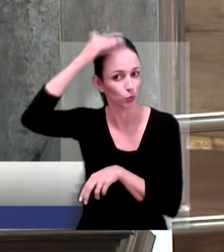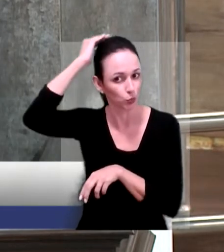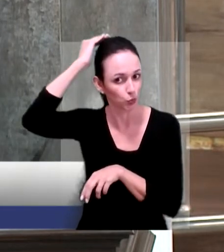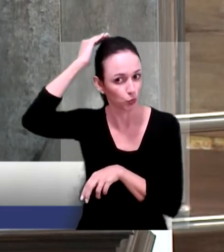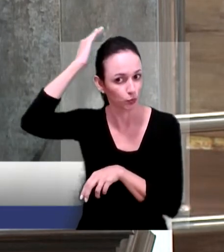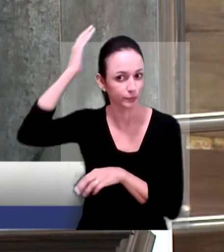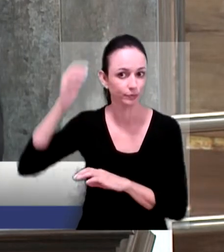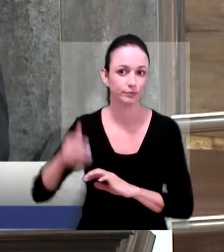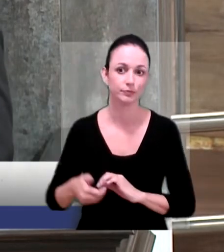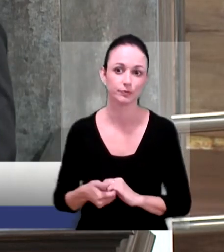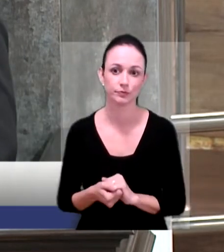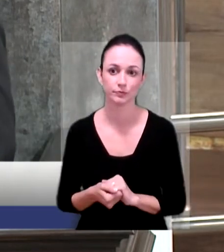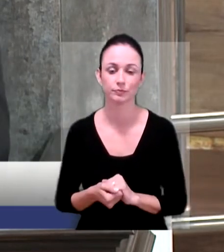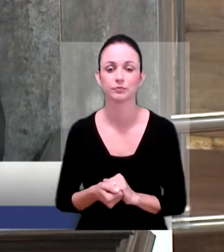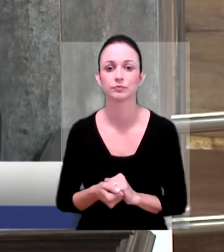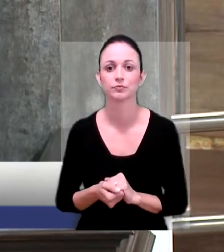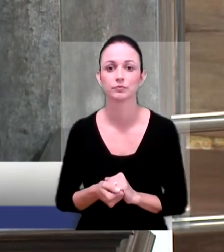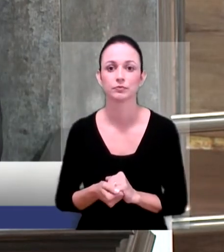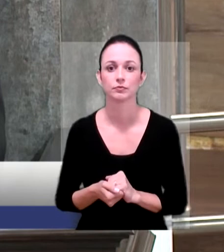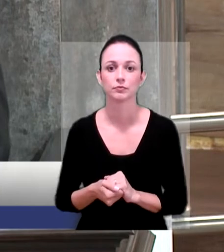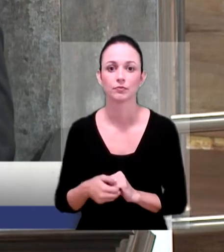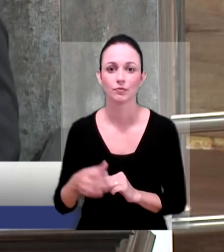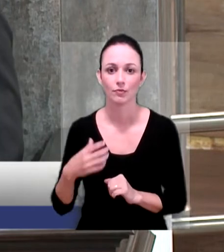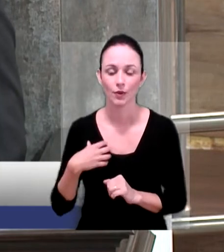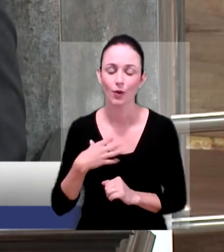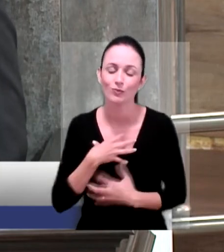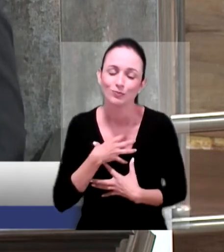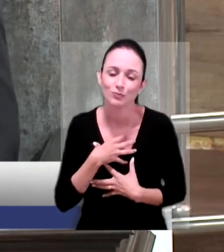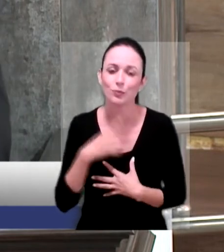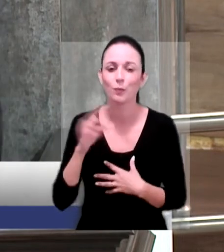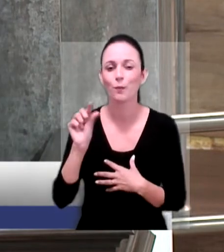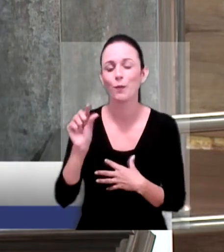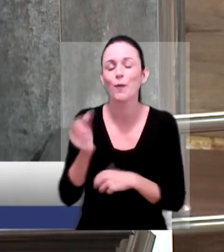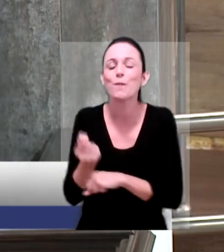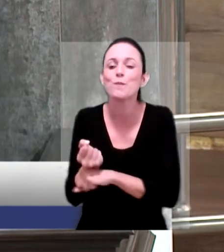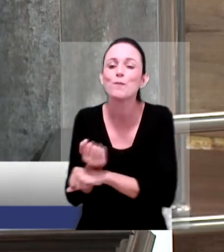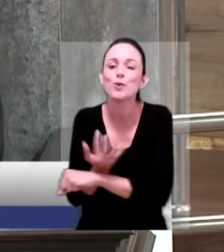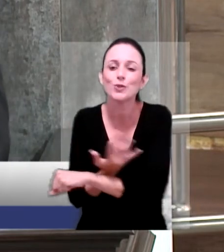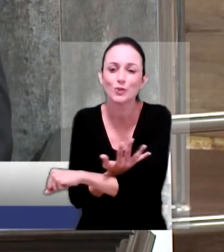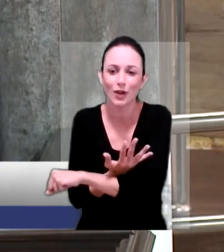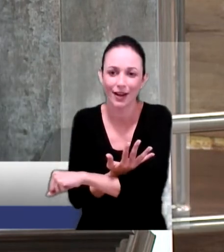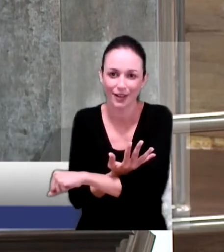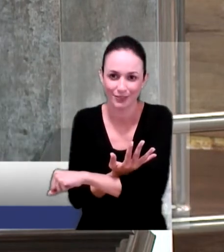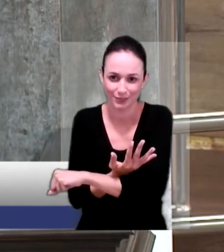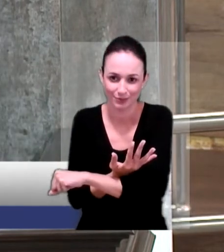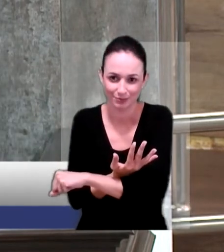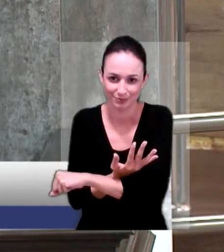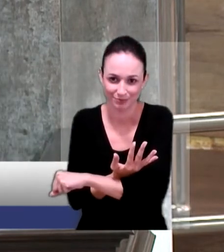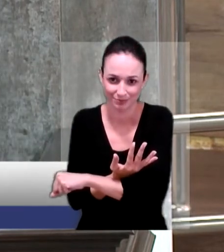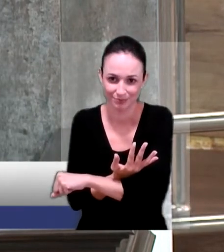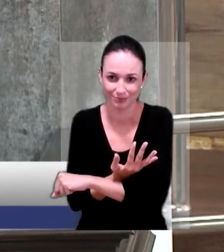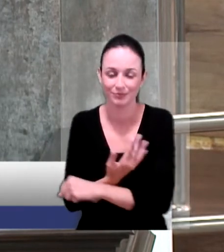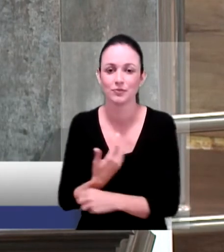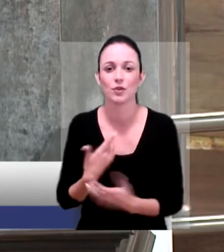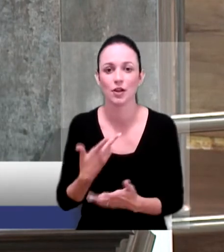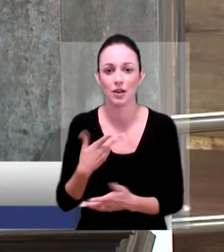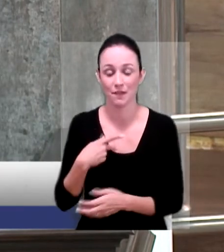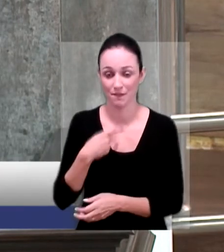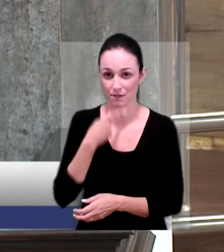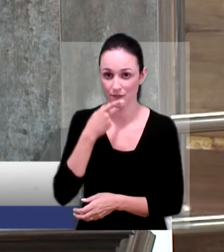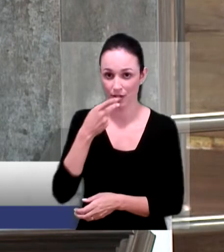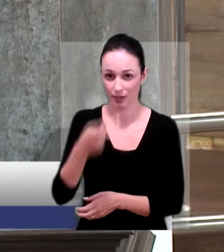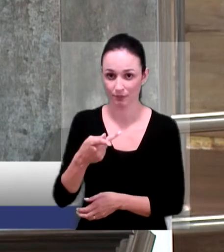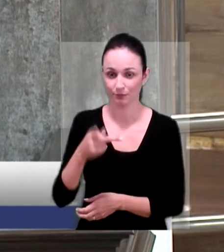Estou um pouco emocionado por isso, mas quero dizer que o Leandro disse uma coisa e